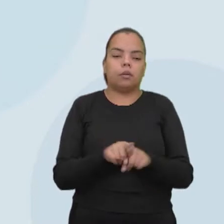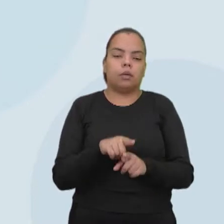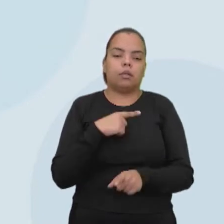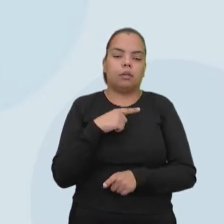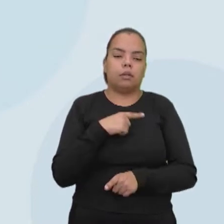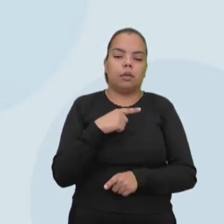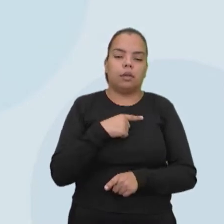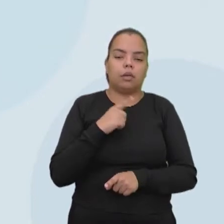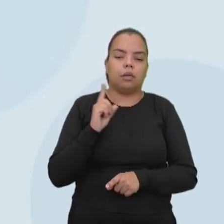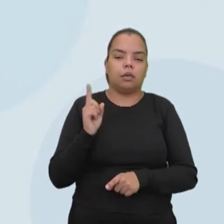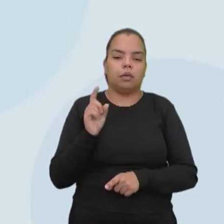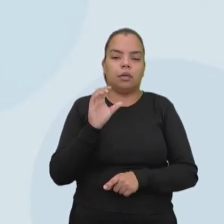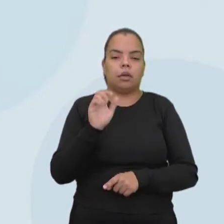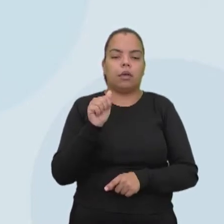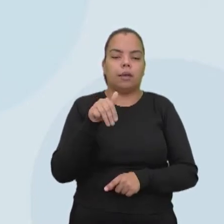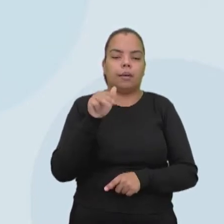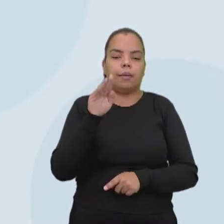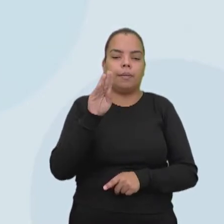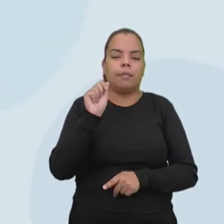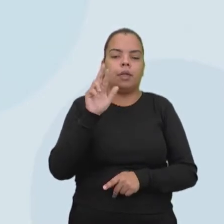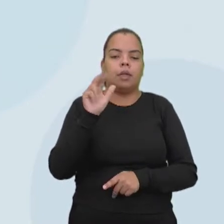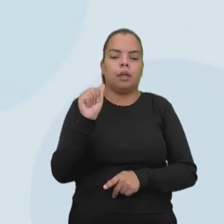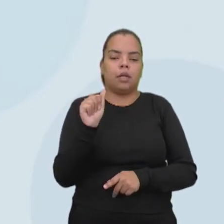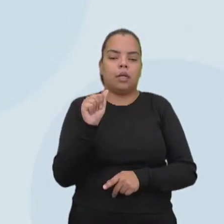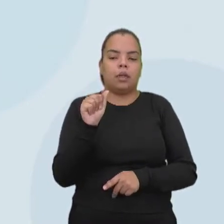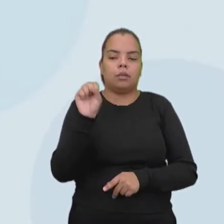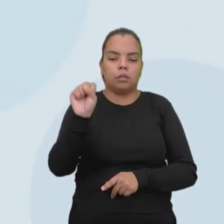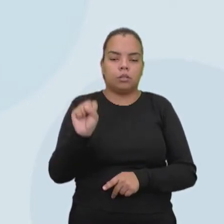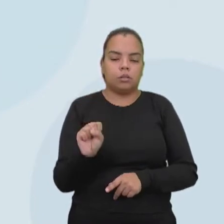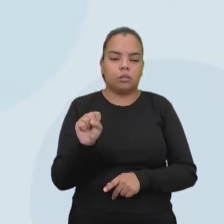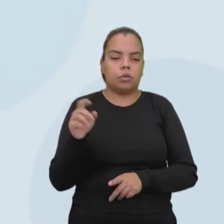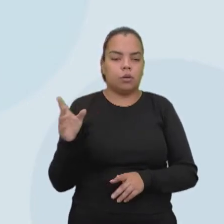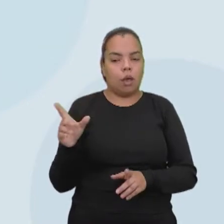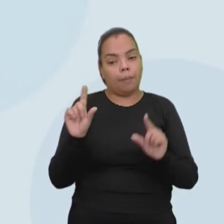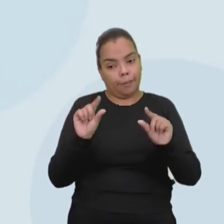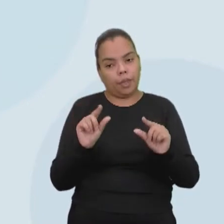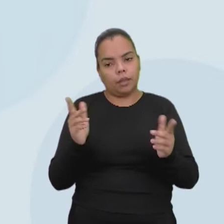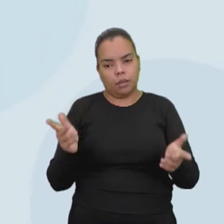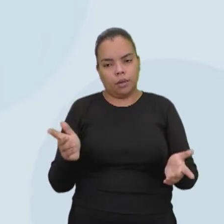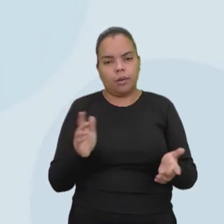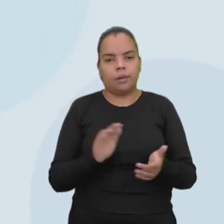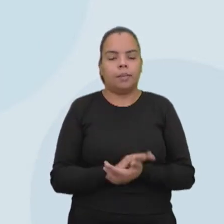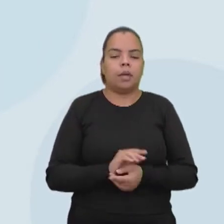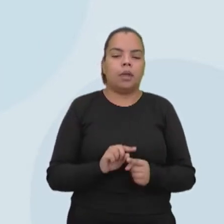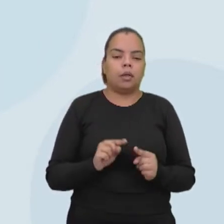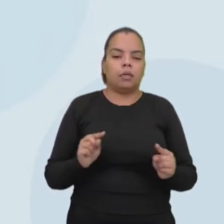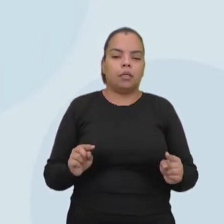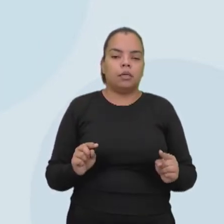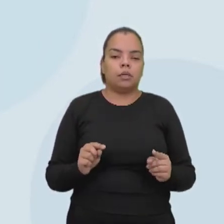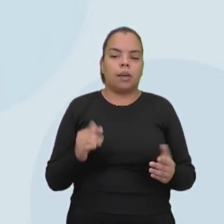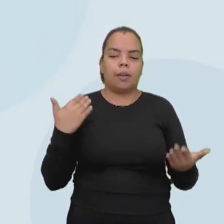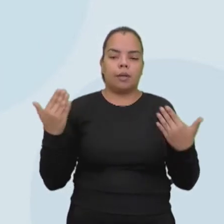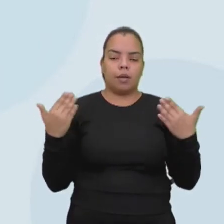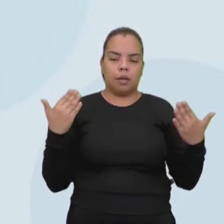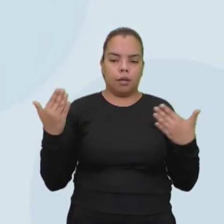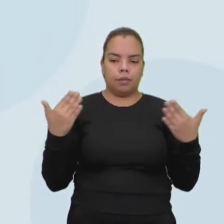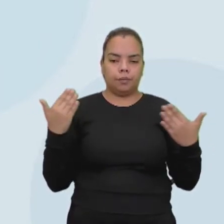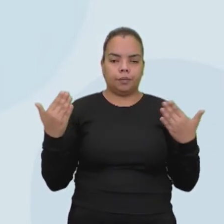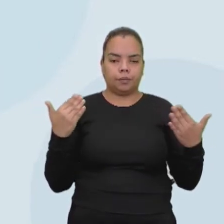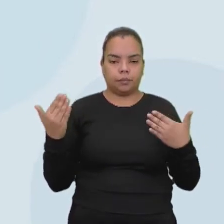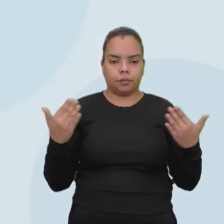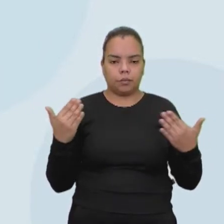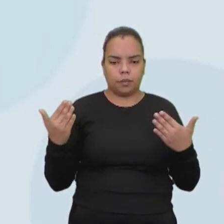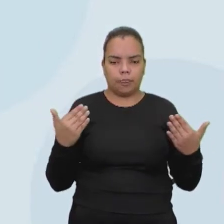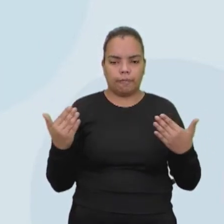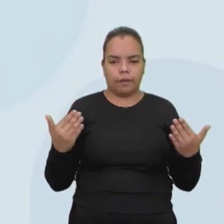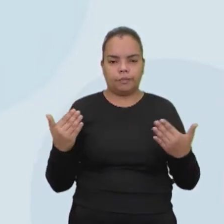lá em Cambará do Sul, né, que ele é bem menor. A gente olha aí para a imagem do Grand Canyon, se for fazer uma comparação com o Grand Canyon